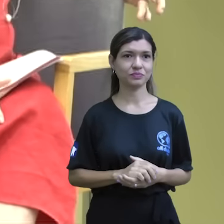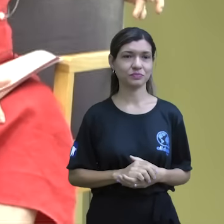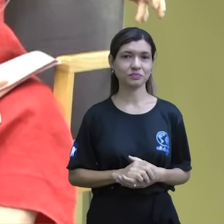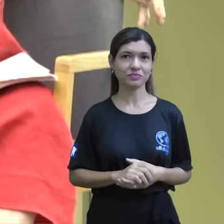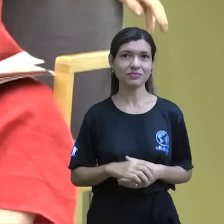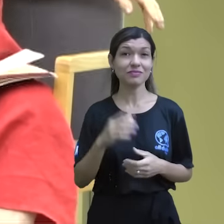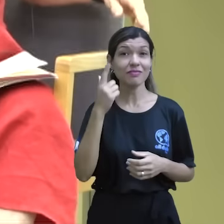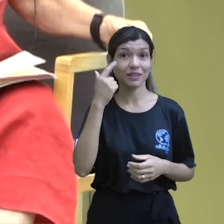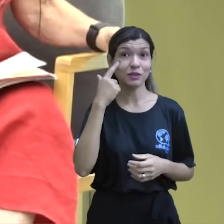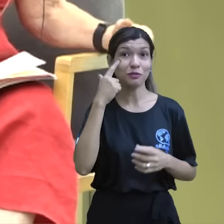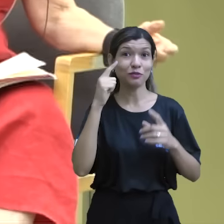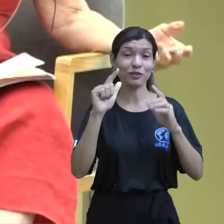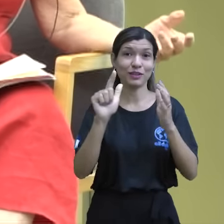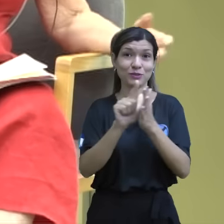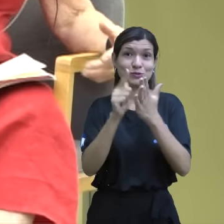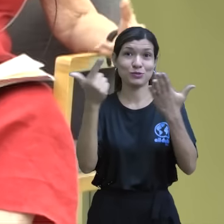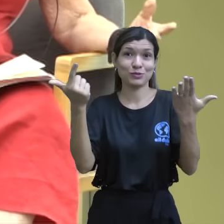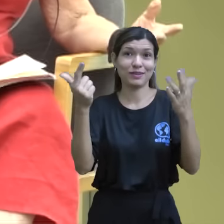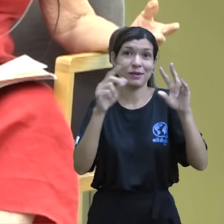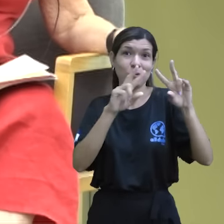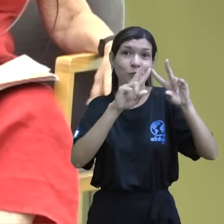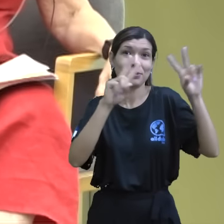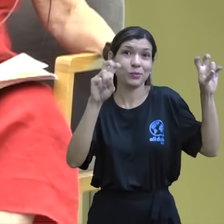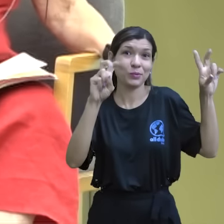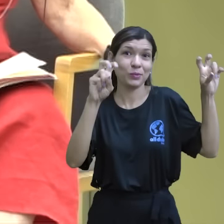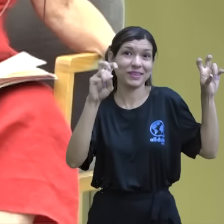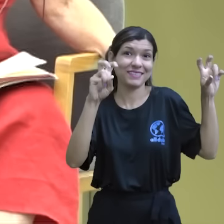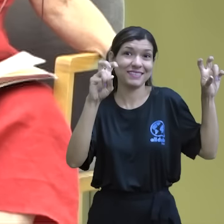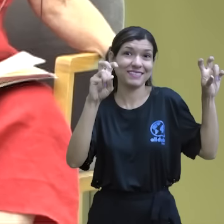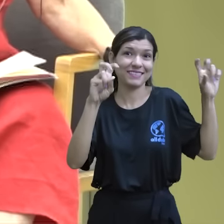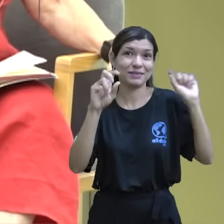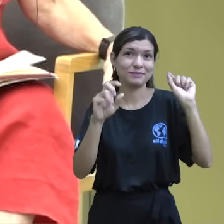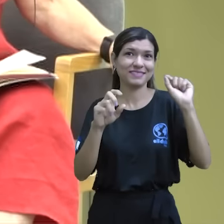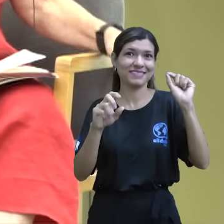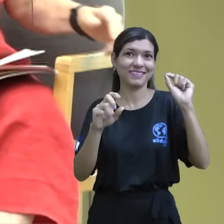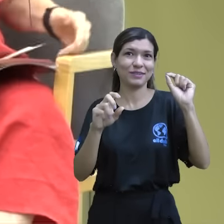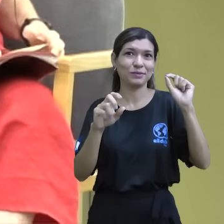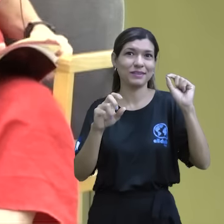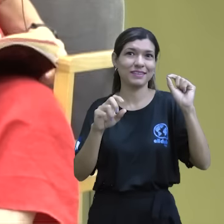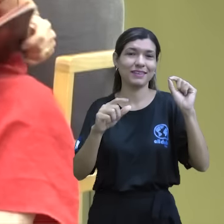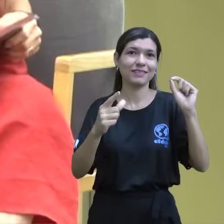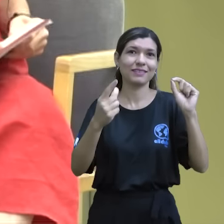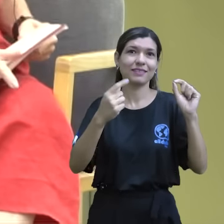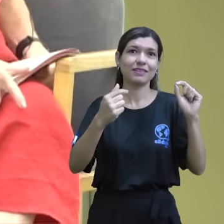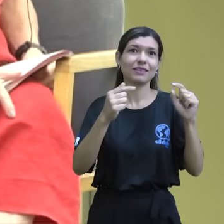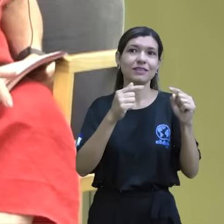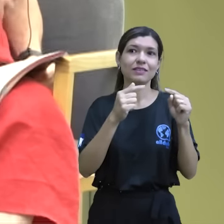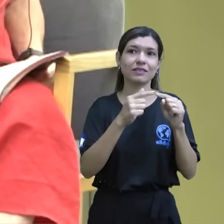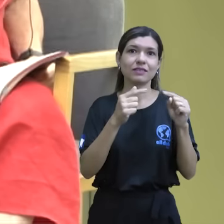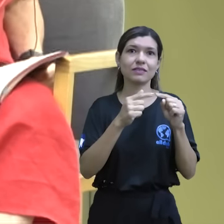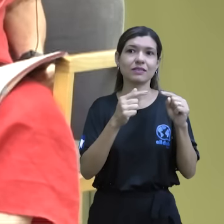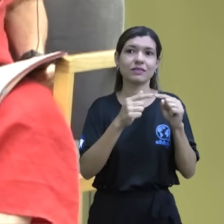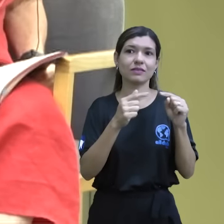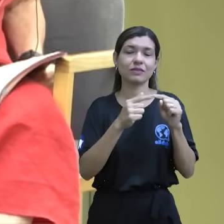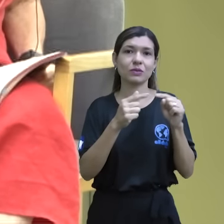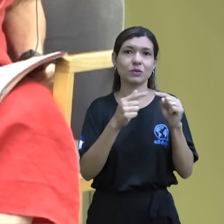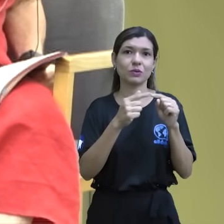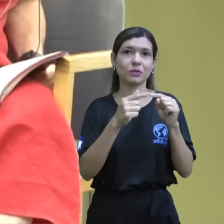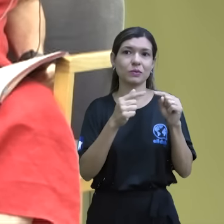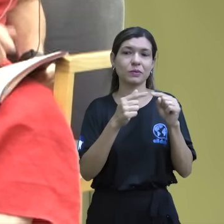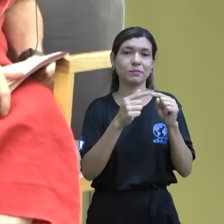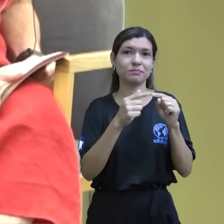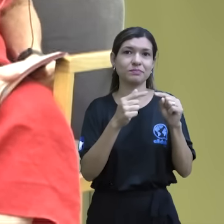frente. É, na outra, ele está com... É o Natal, né? É na noite de Natal, que ele é recolhido ao hospício. Da primeira vez,